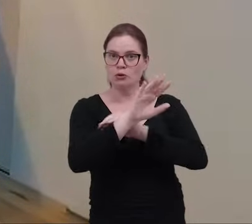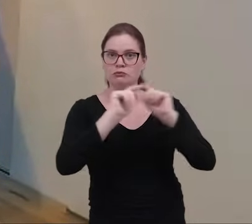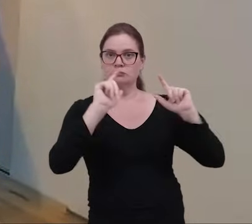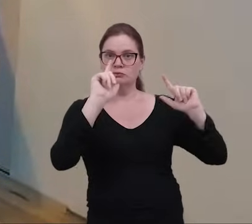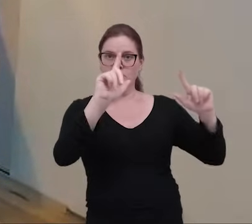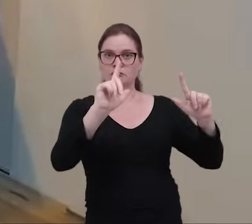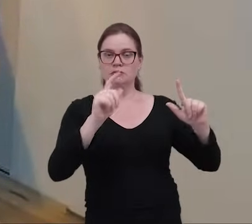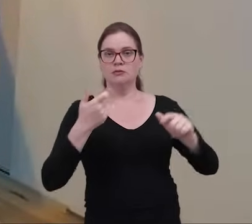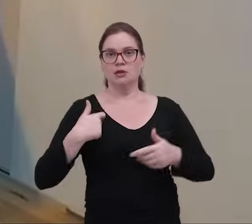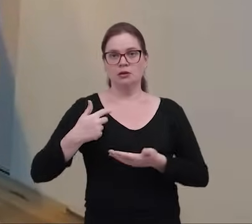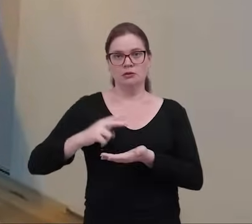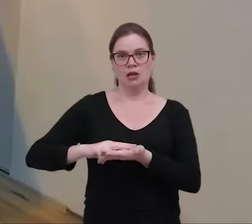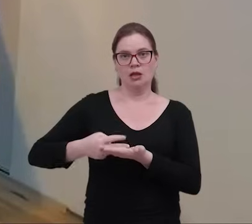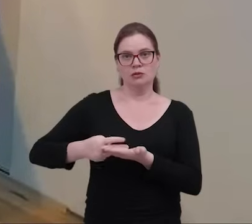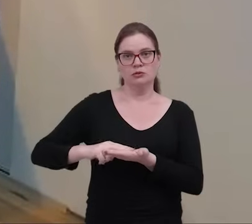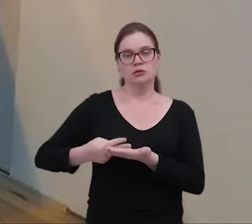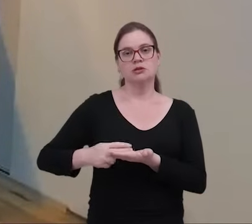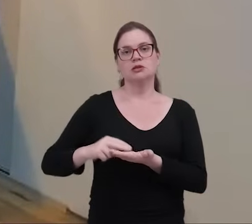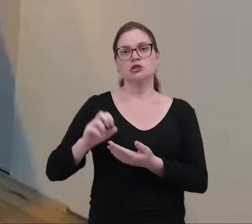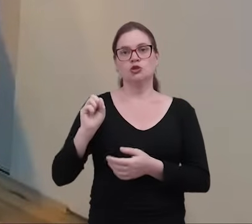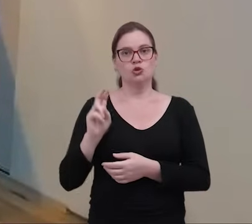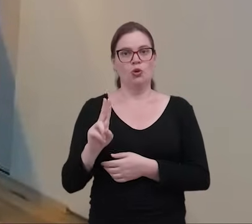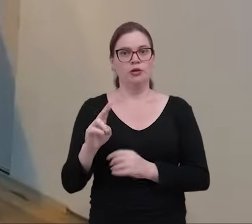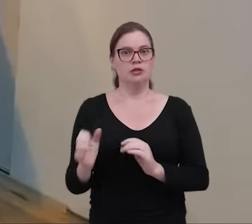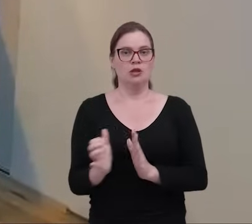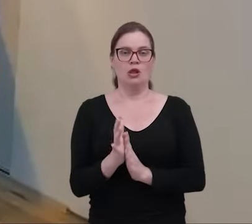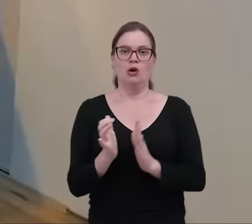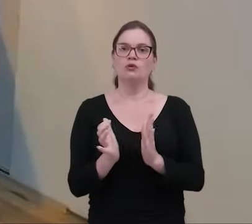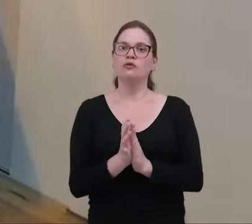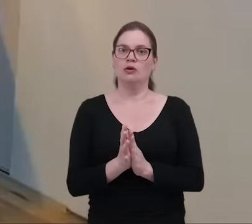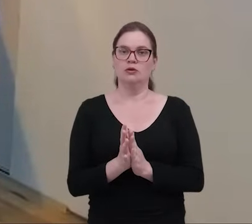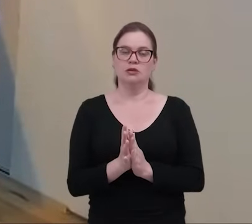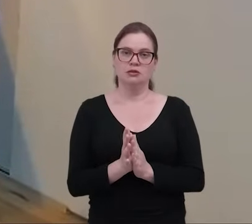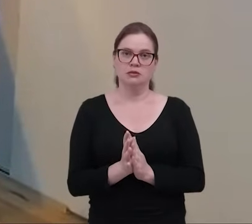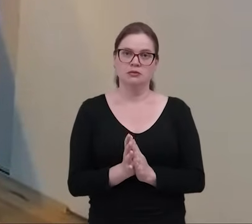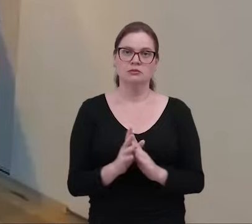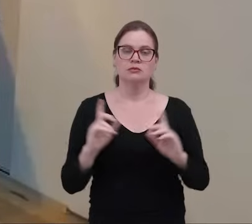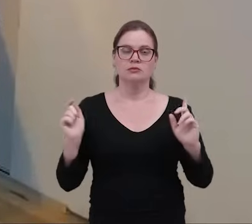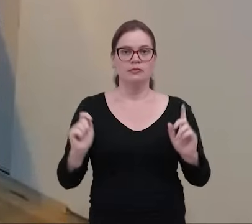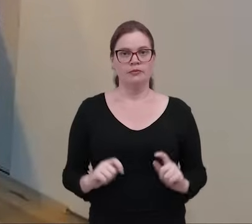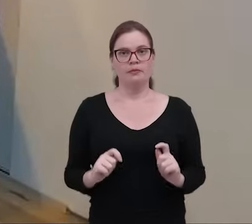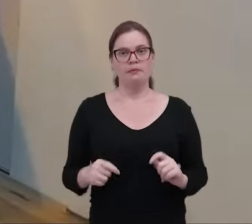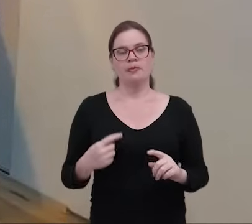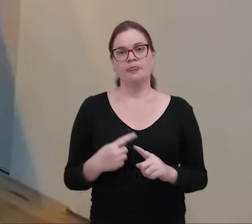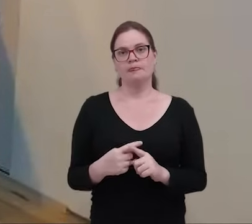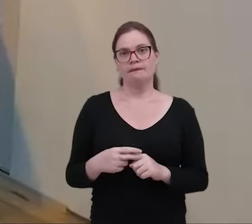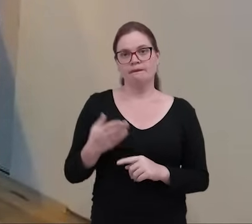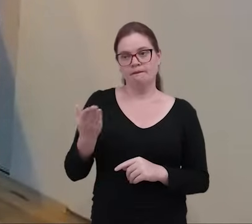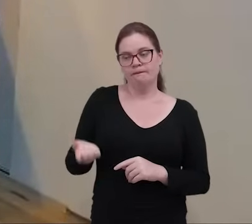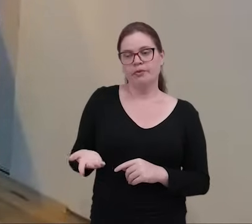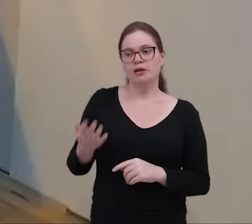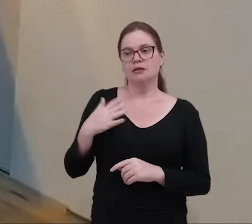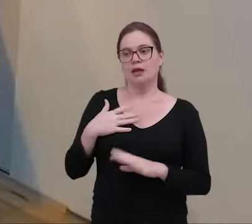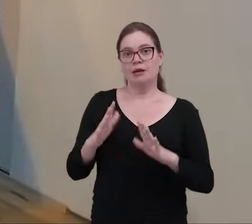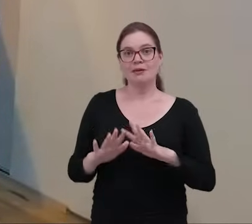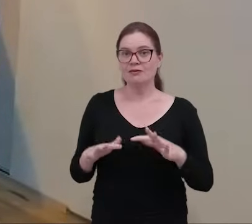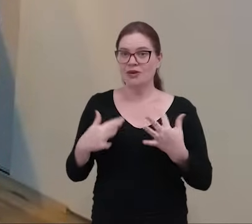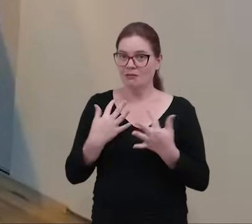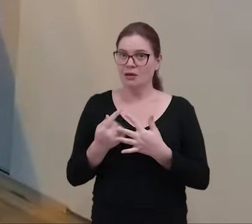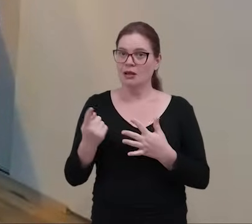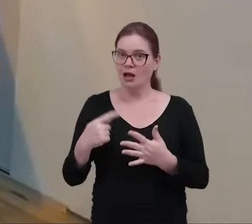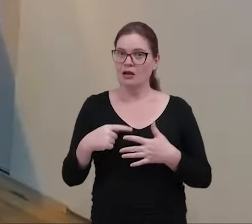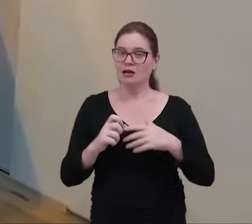projetor e eu traduzi aqui, só consegui traduzir 2 louvores. Temos 2 aqui que é da minha família, ali, de uma